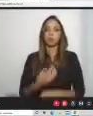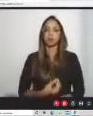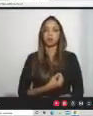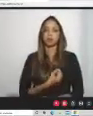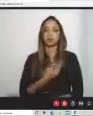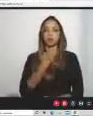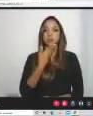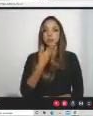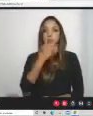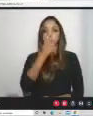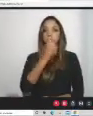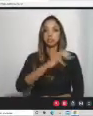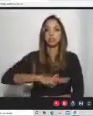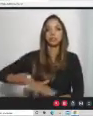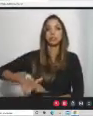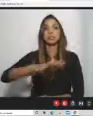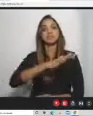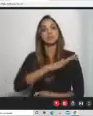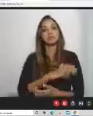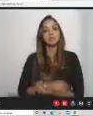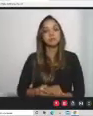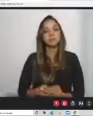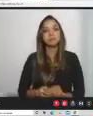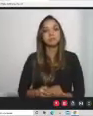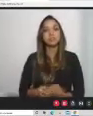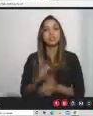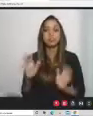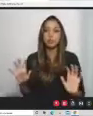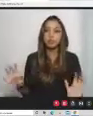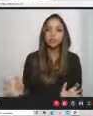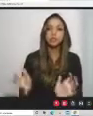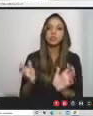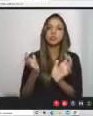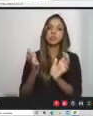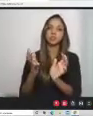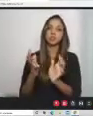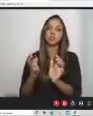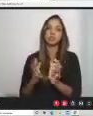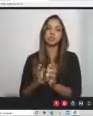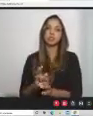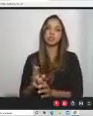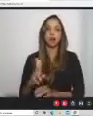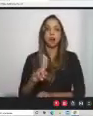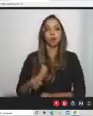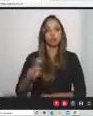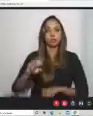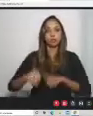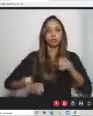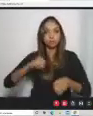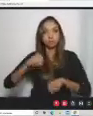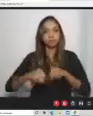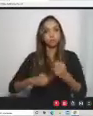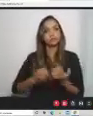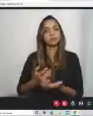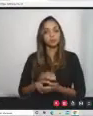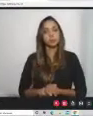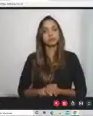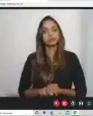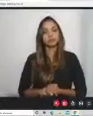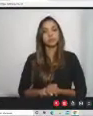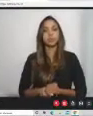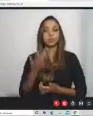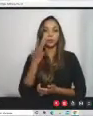para o ambiente, né? Que esse incentivo à utilização da bicicleta venha trazer, eu acho que a nossa cidade só